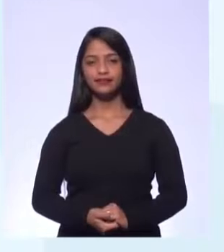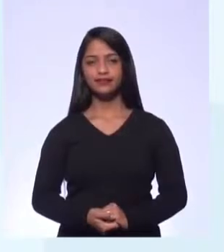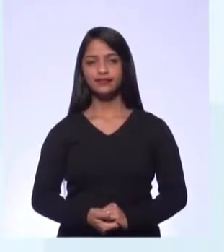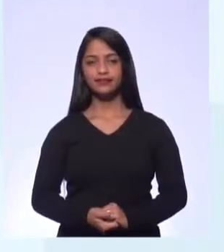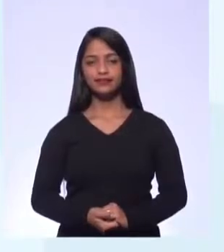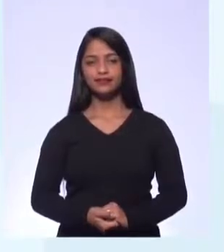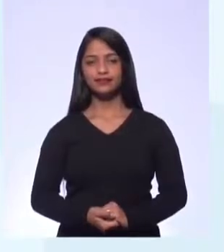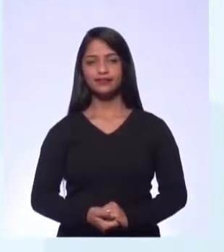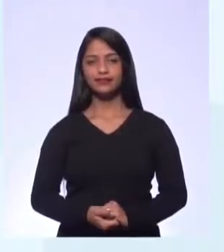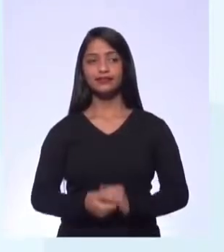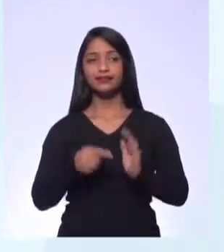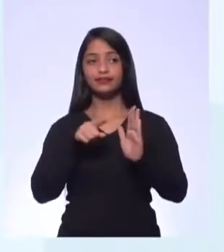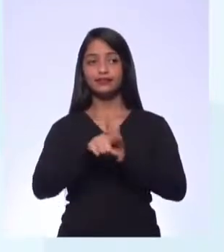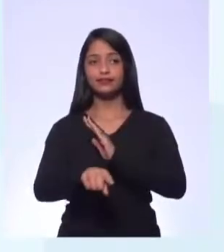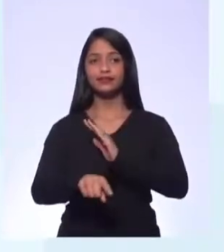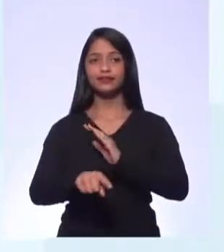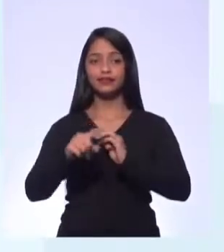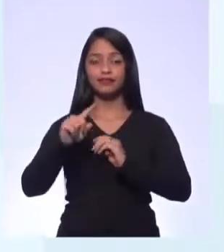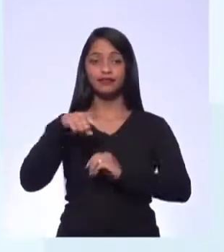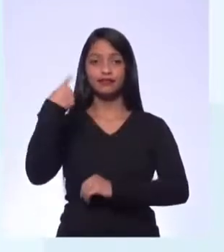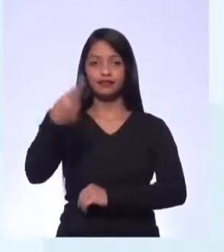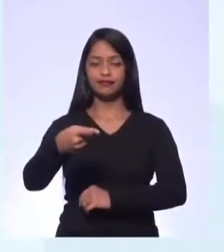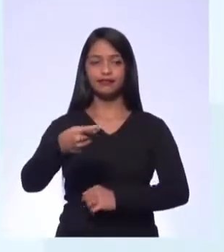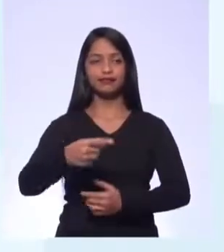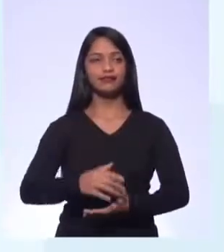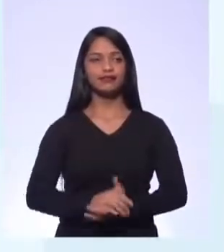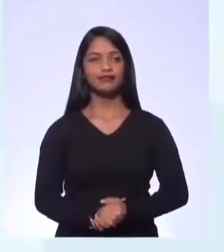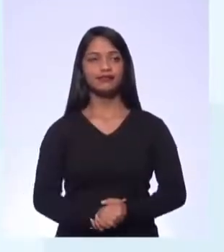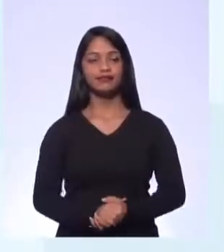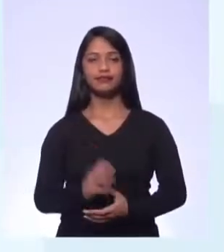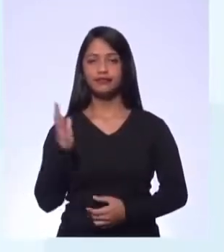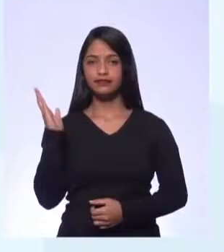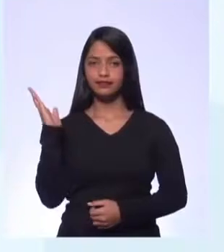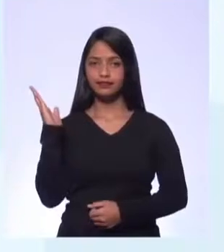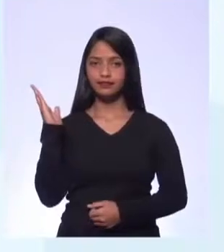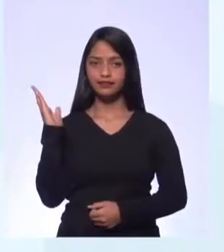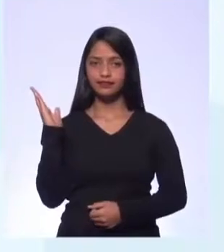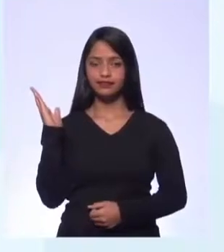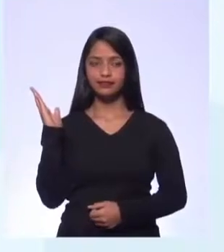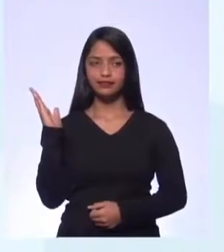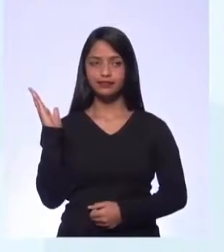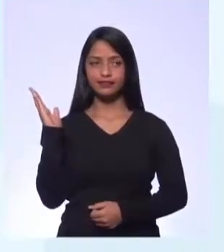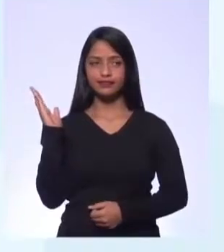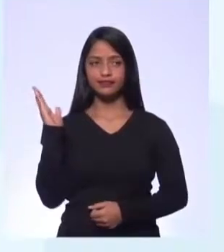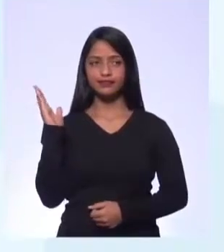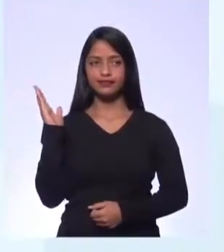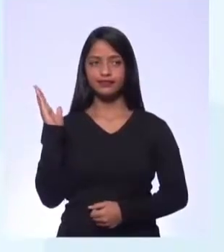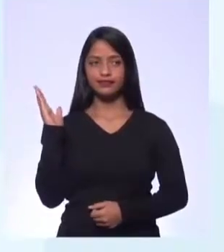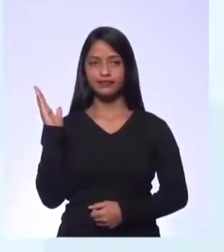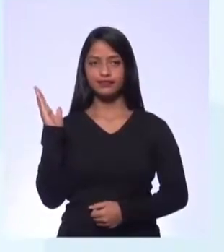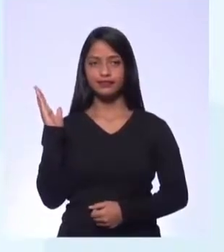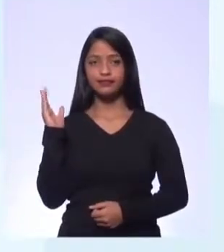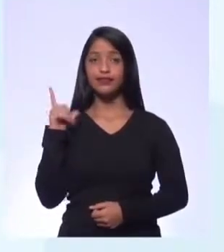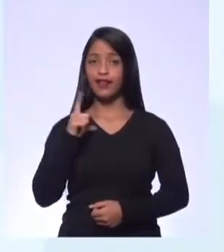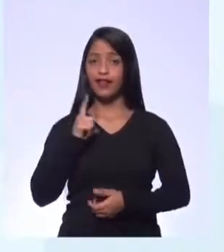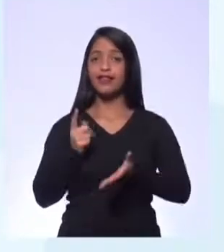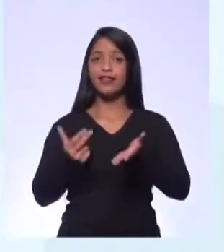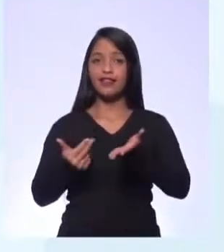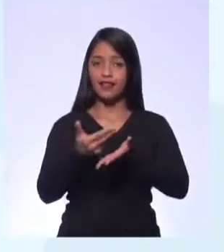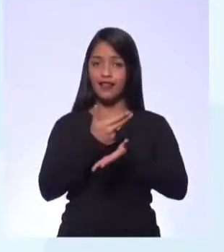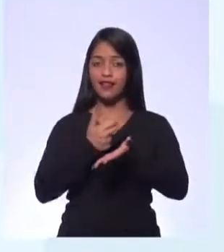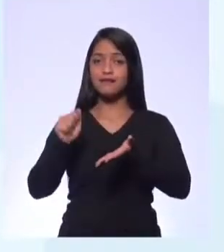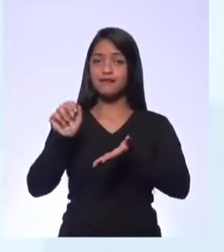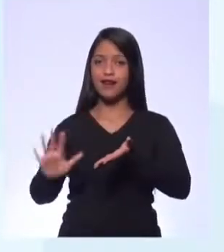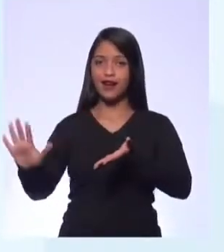Next, próxima questão. Can you swim? Yes, I can or no, I can't. Também tem um emoji ali para vocês.